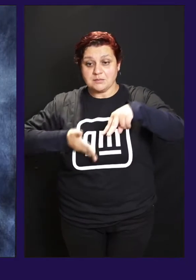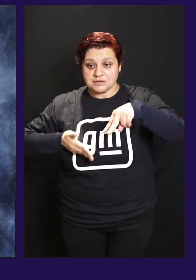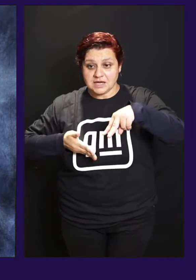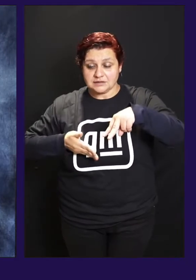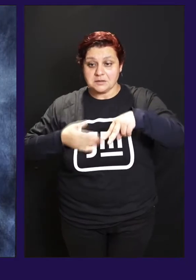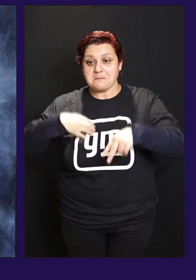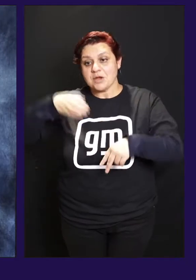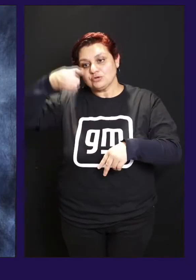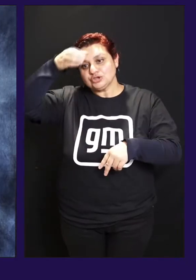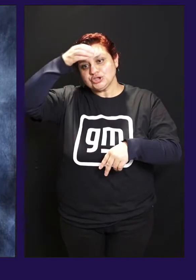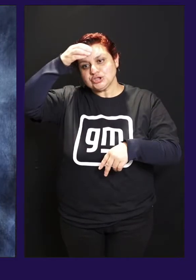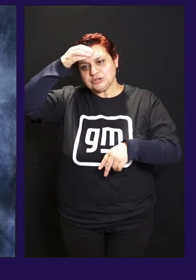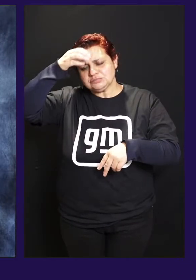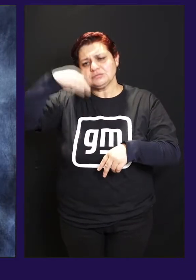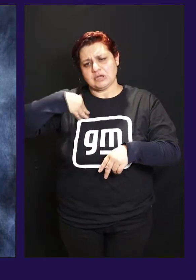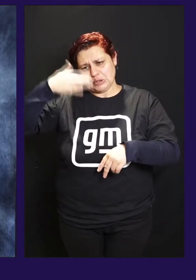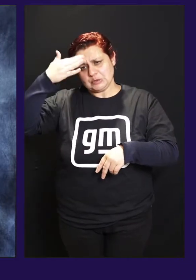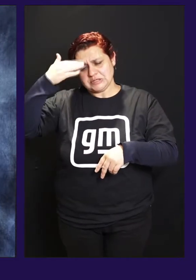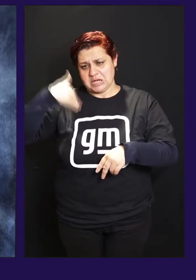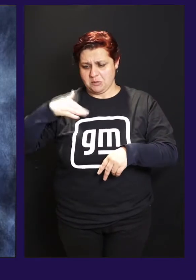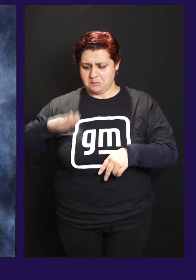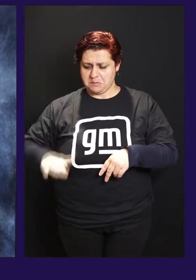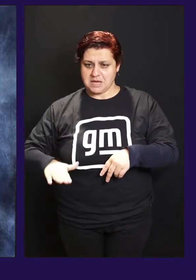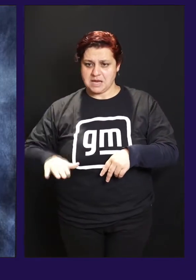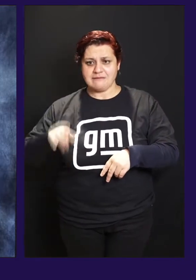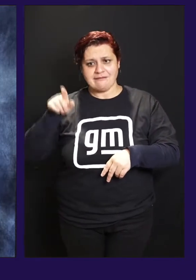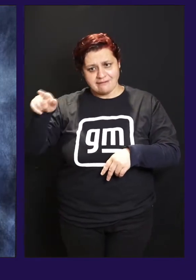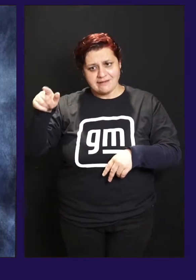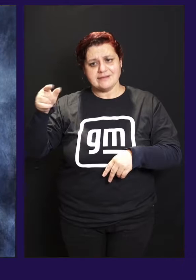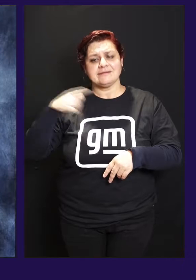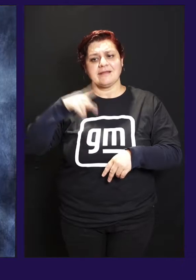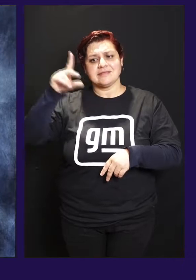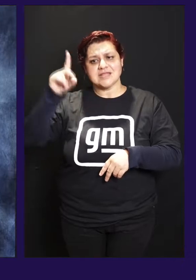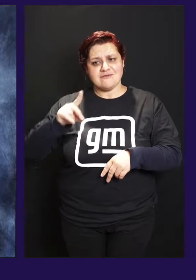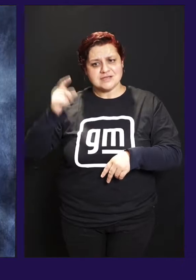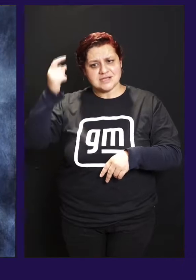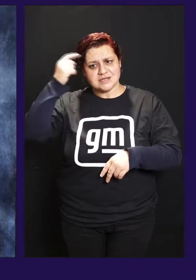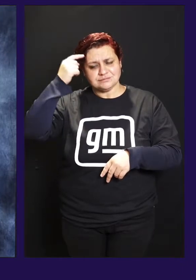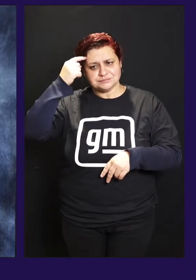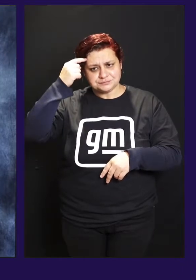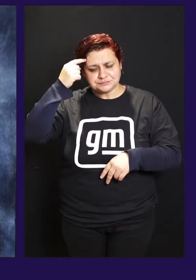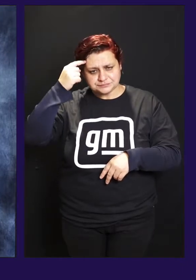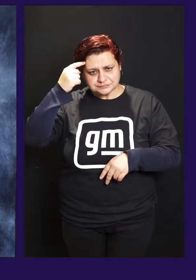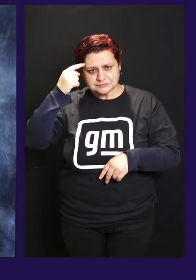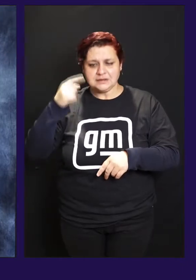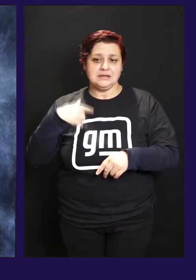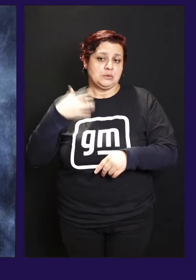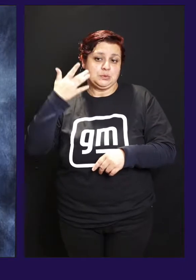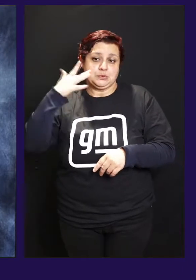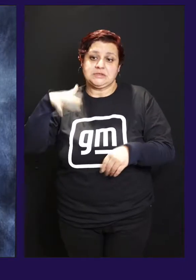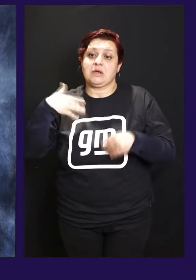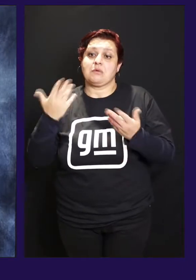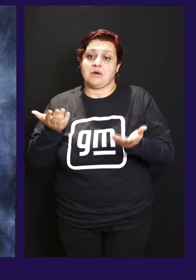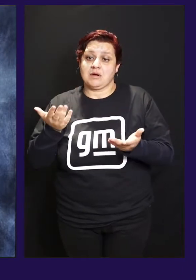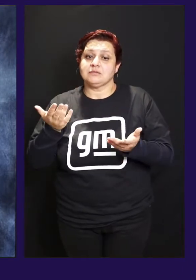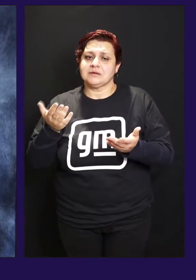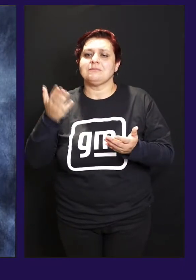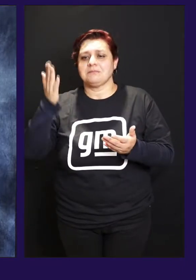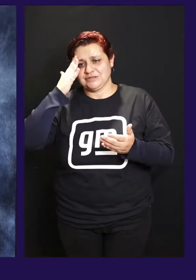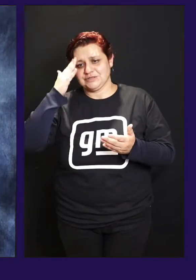deficiência, mas todo mundo. Essa jornada para mim começou em casa e sou coberto por uma